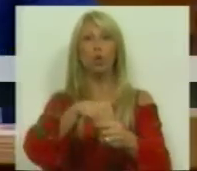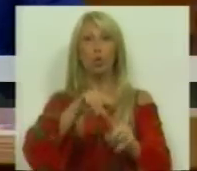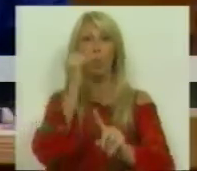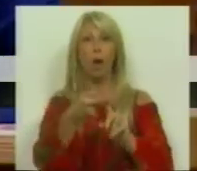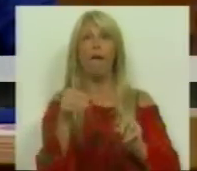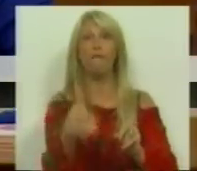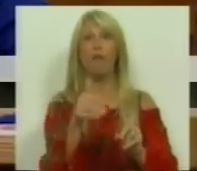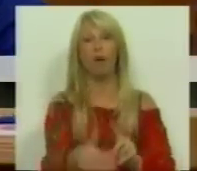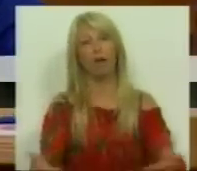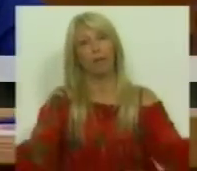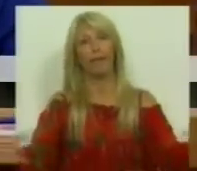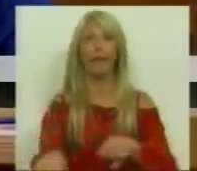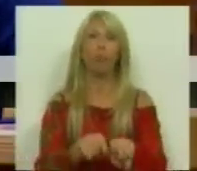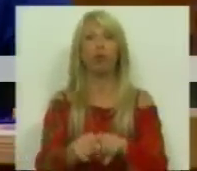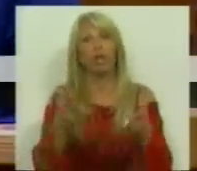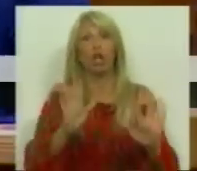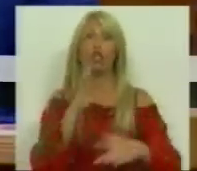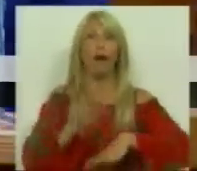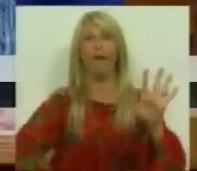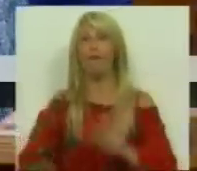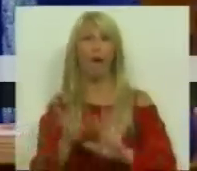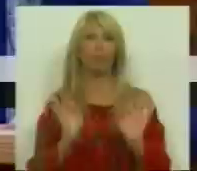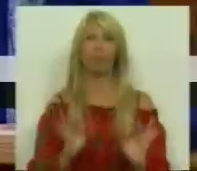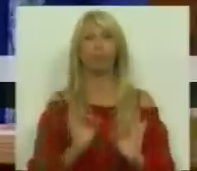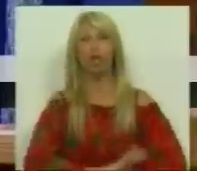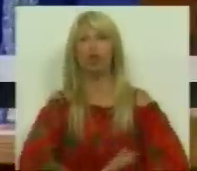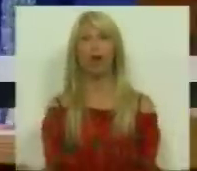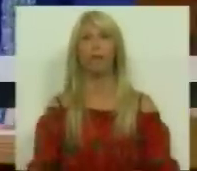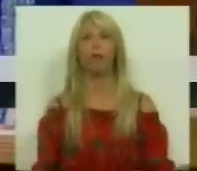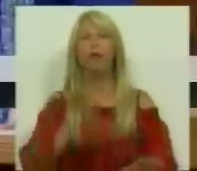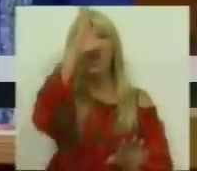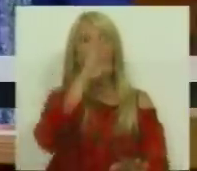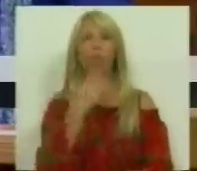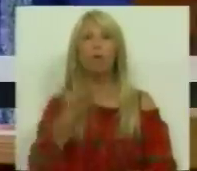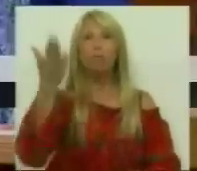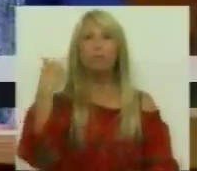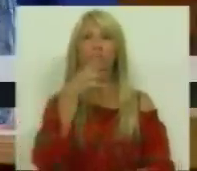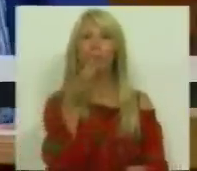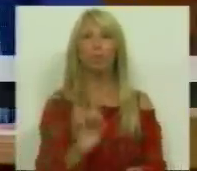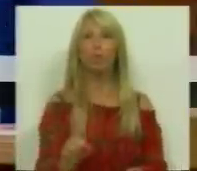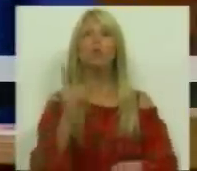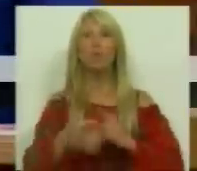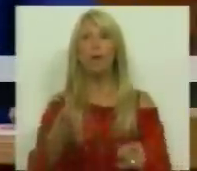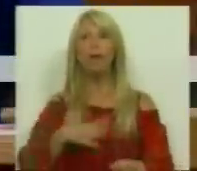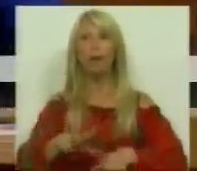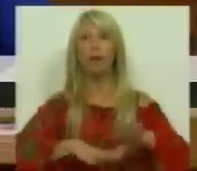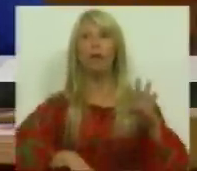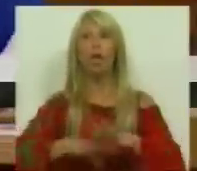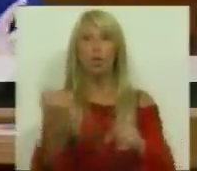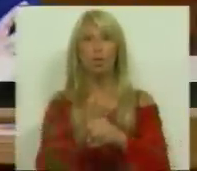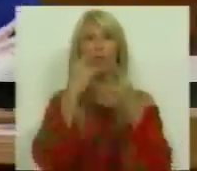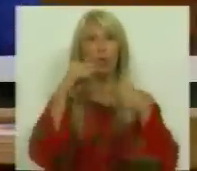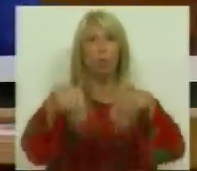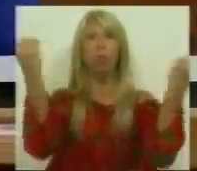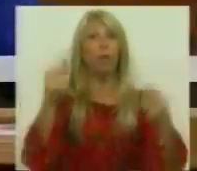a política do facto consumado. O Governo nada diz sobre o que pretende fazer do serviço público de